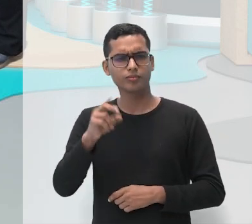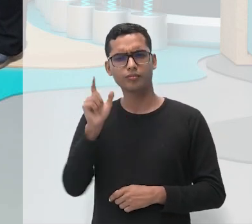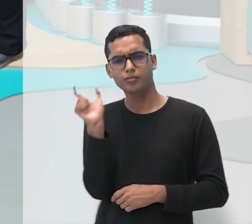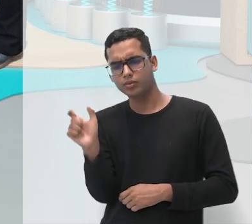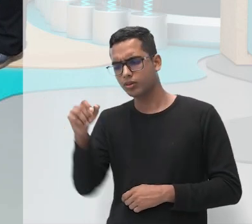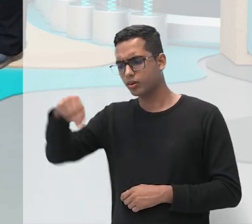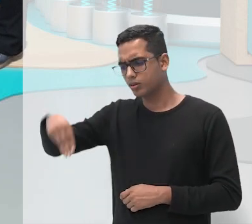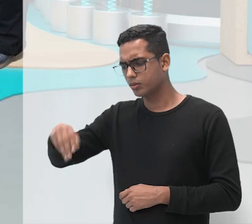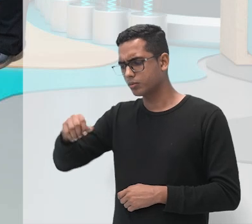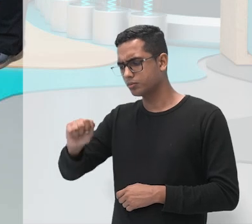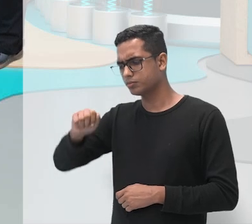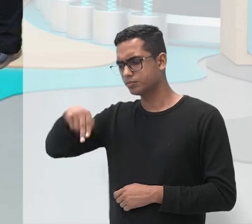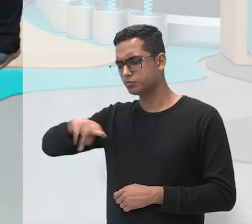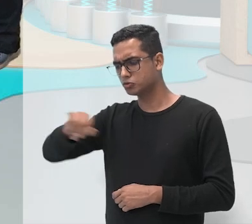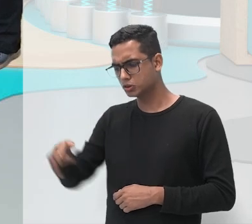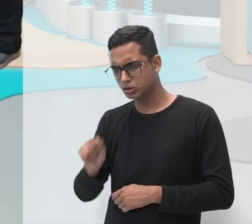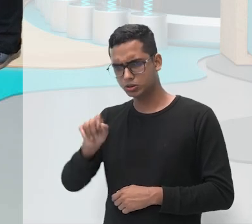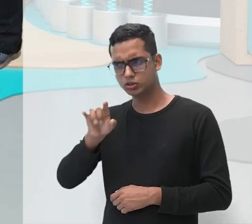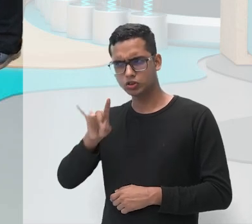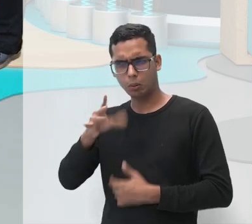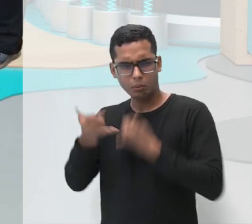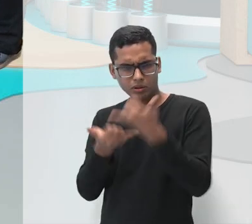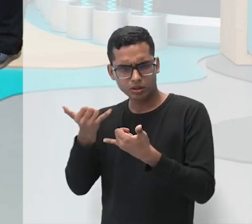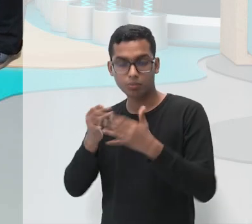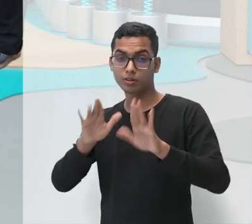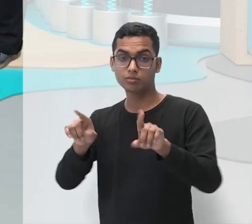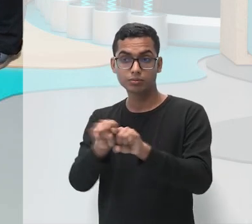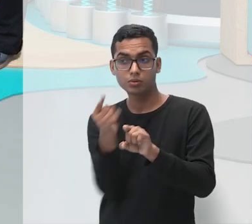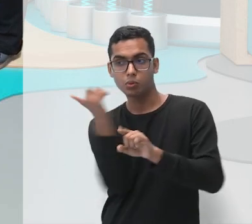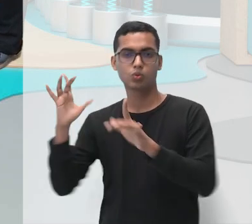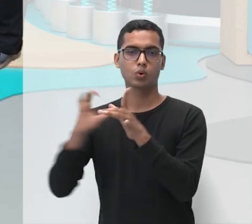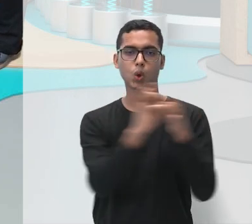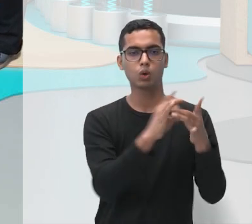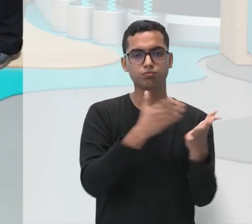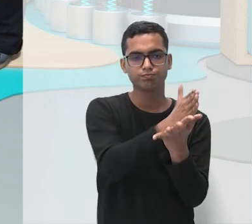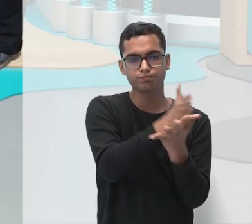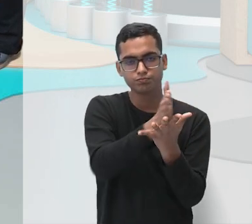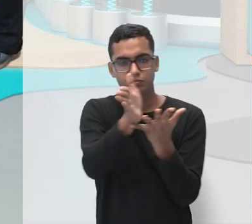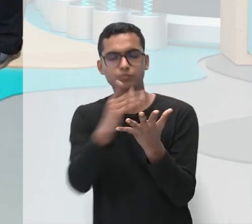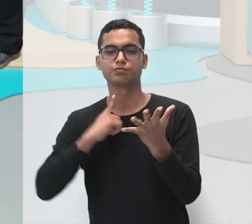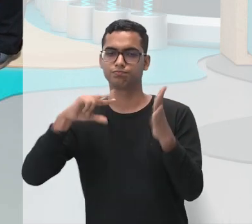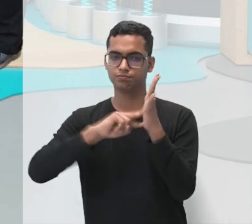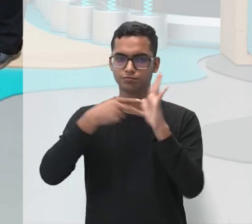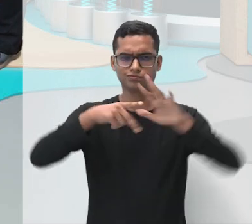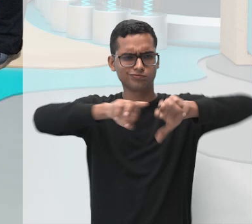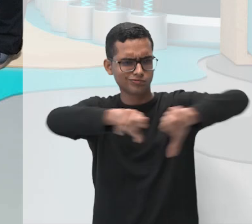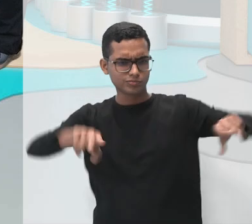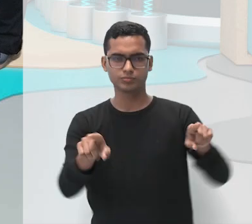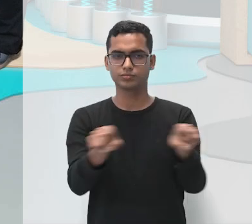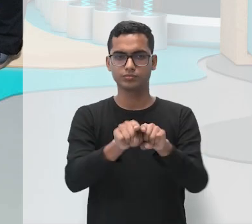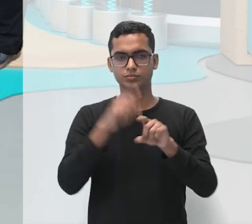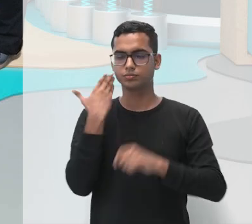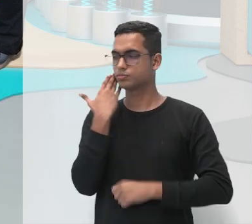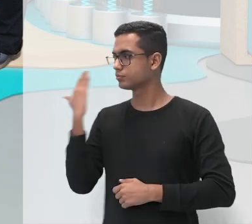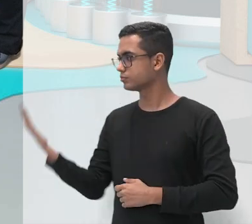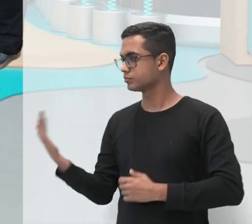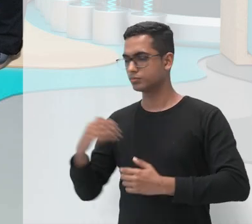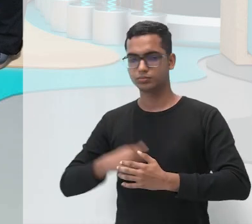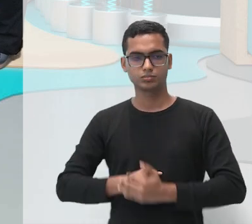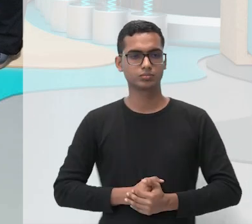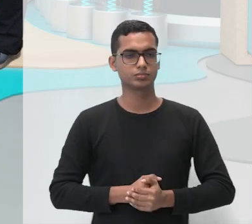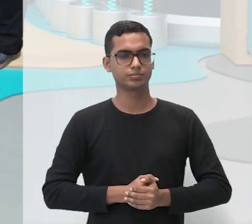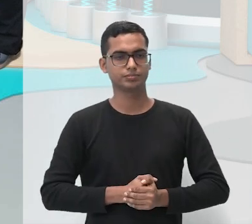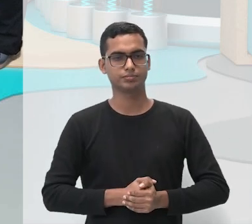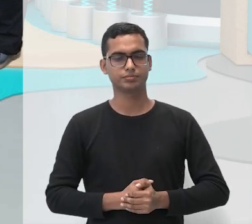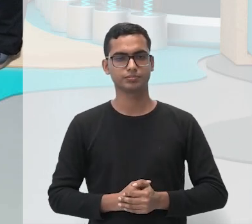não somente para brincadeira. É isso mesmo. A manja, ela tem outros significados. Vamos ver quais são? Então,